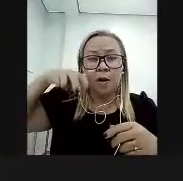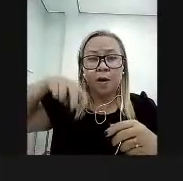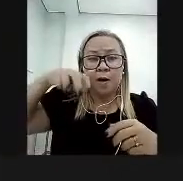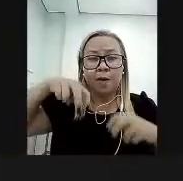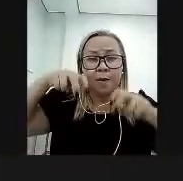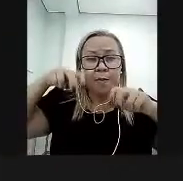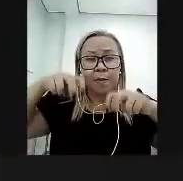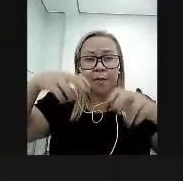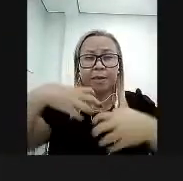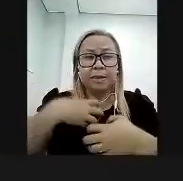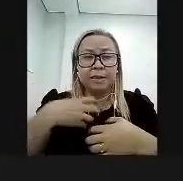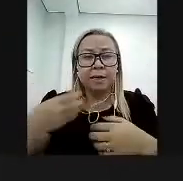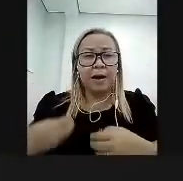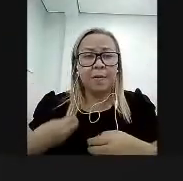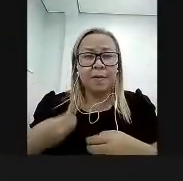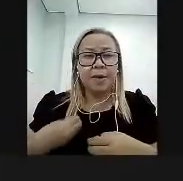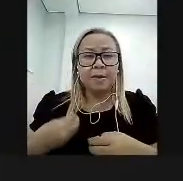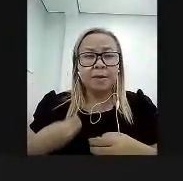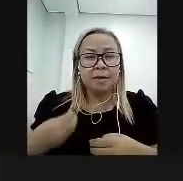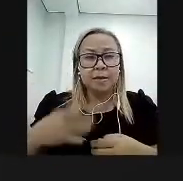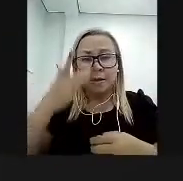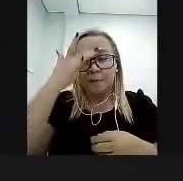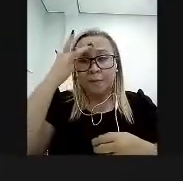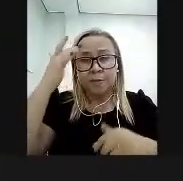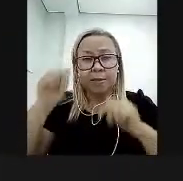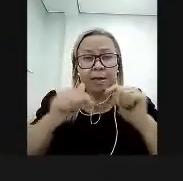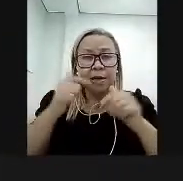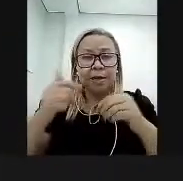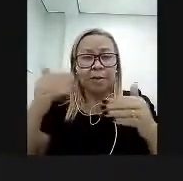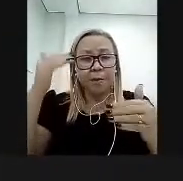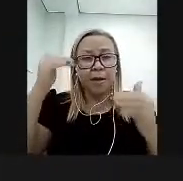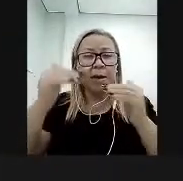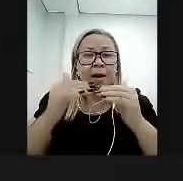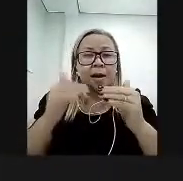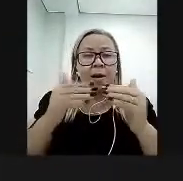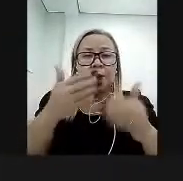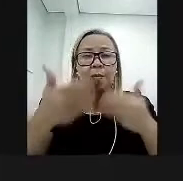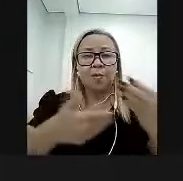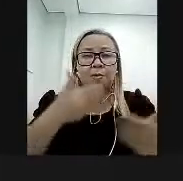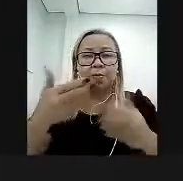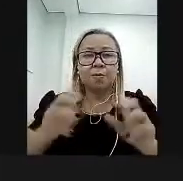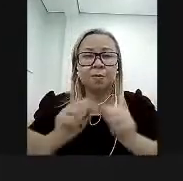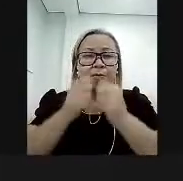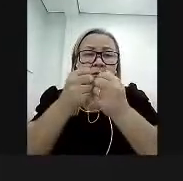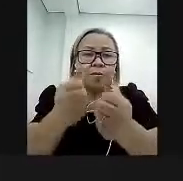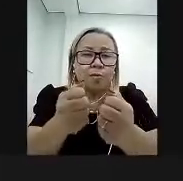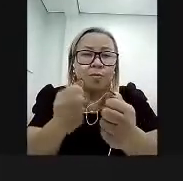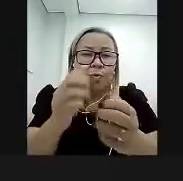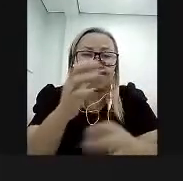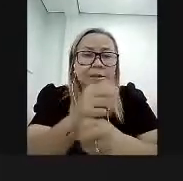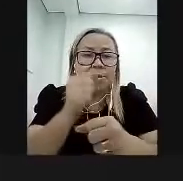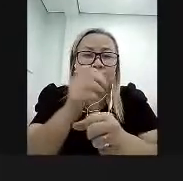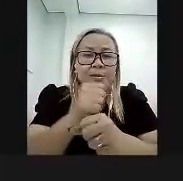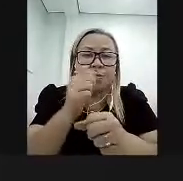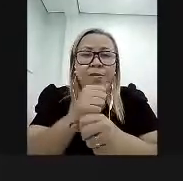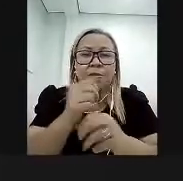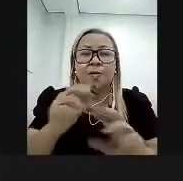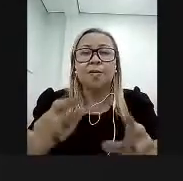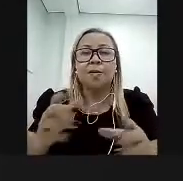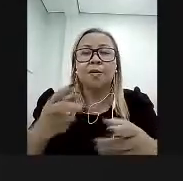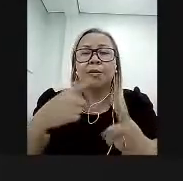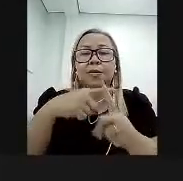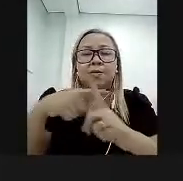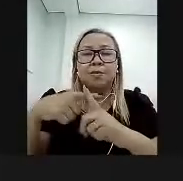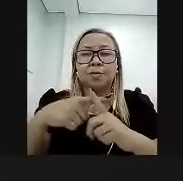a presença dessa pessoa. Se a gente trabalha em acordo, as nossas forças somam. É como um paralelo seria, se duas pessoas sentam do